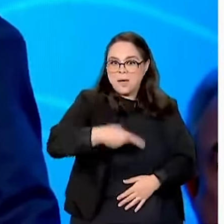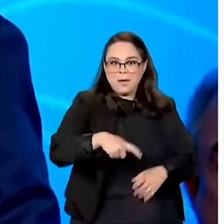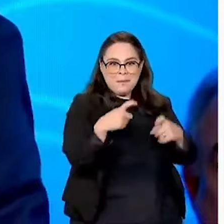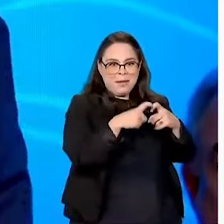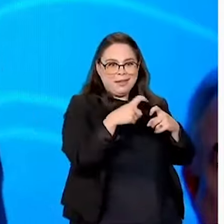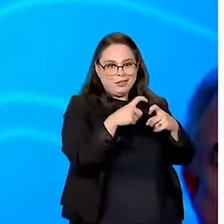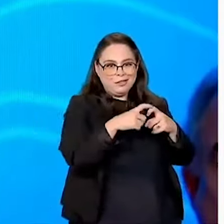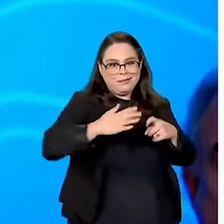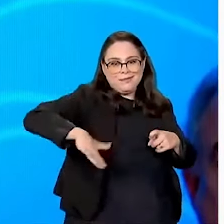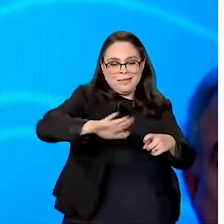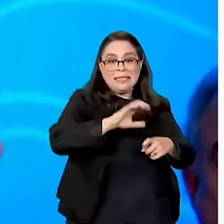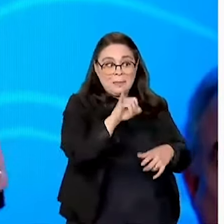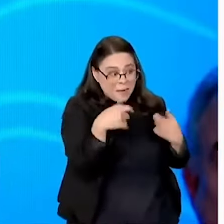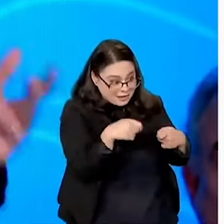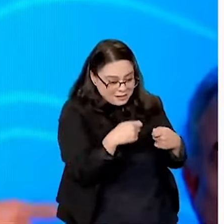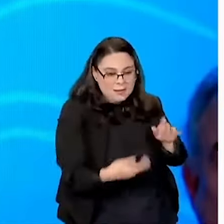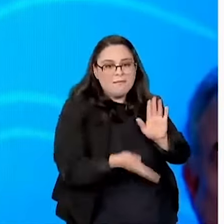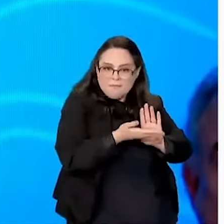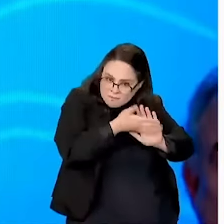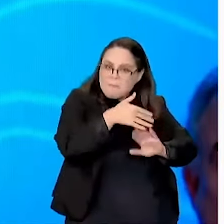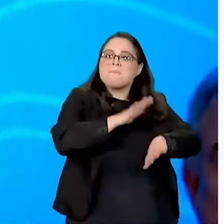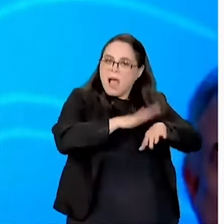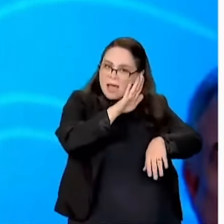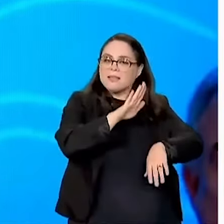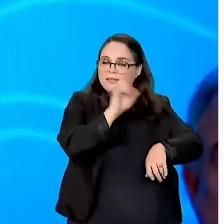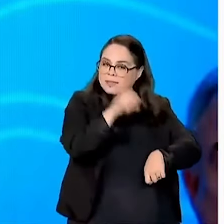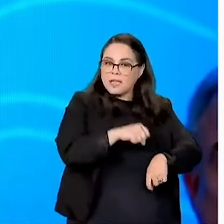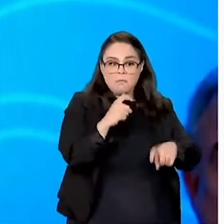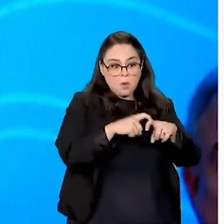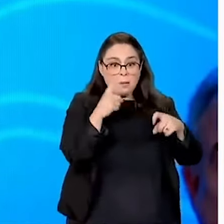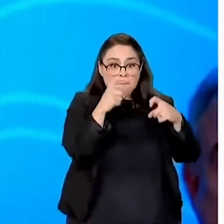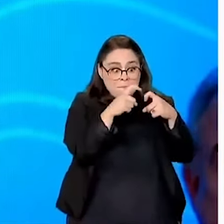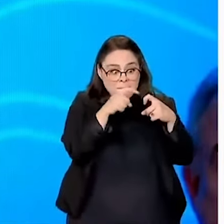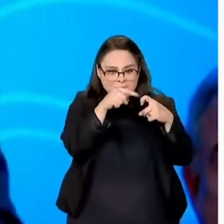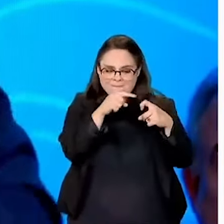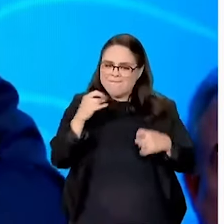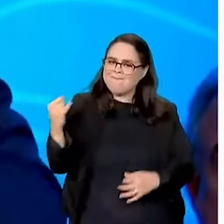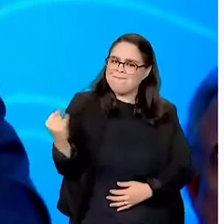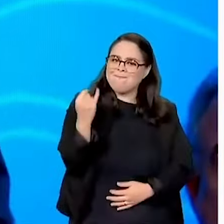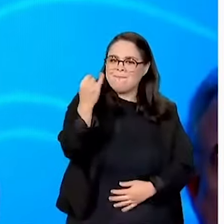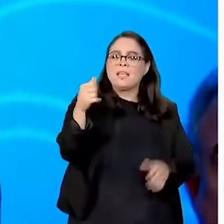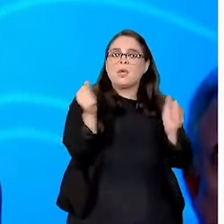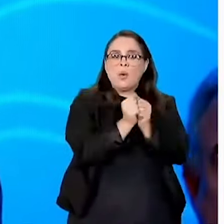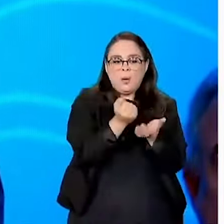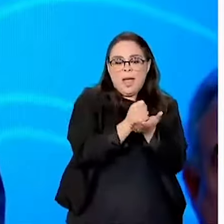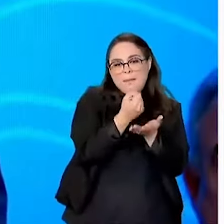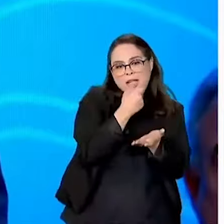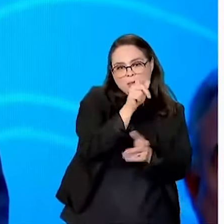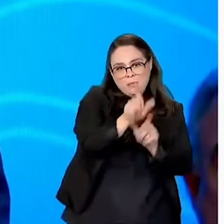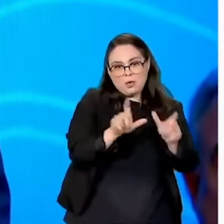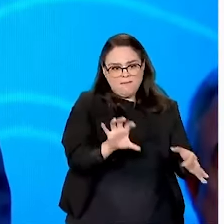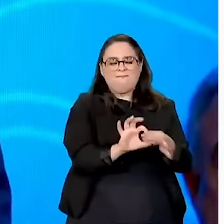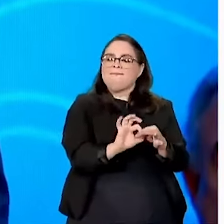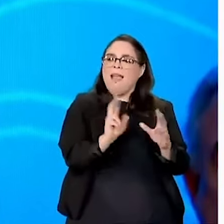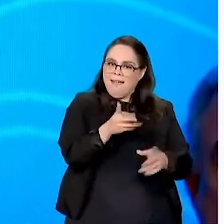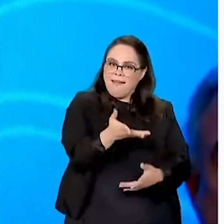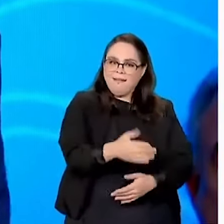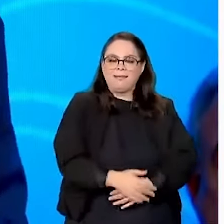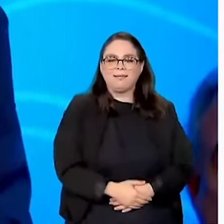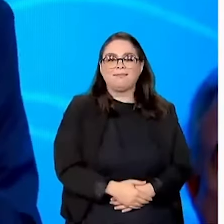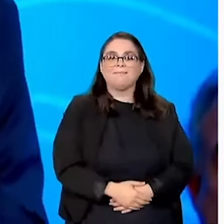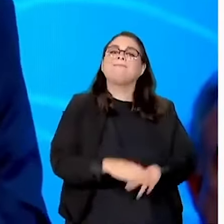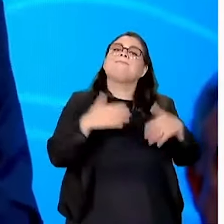médicos. E, se for preciso, vamos ter mais médico, porque o médico é tão necessário quanto o remédio para as pessoas.